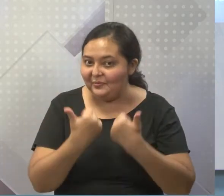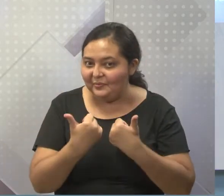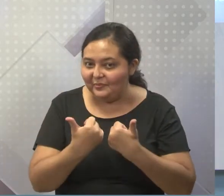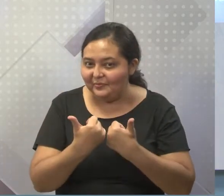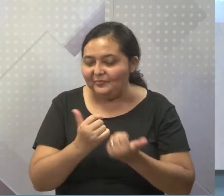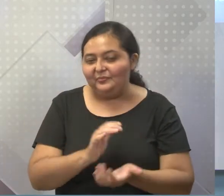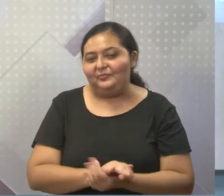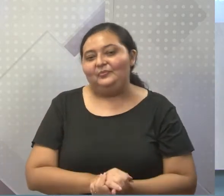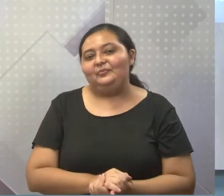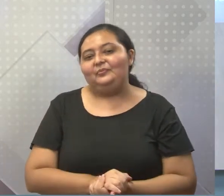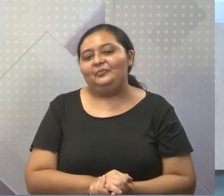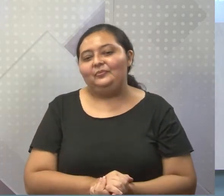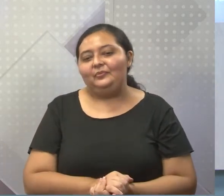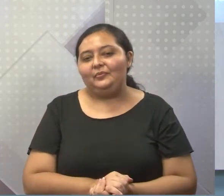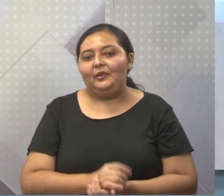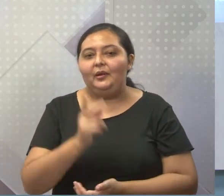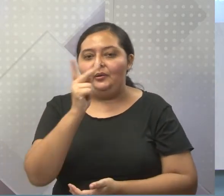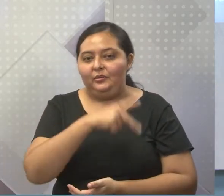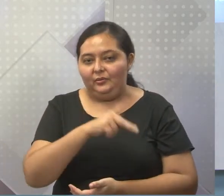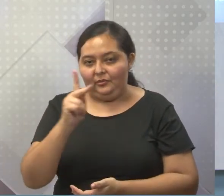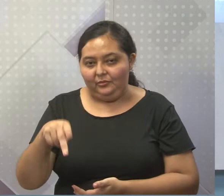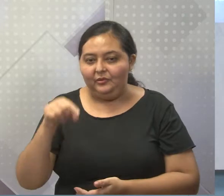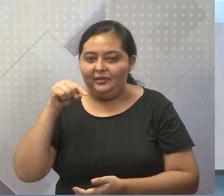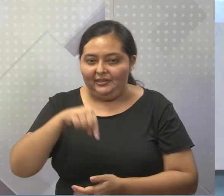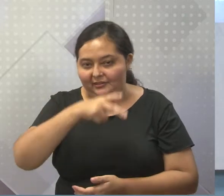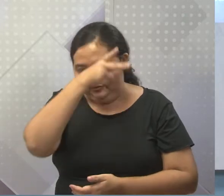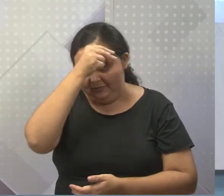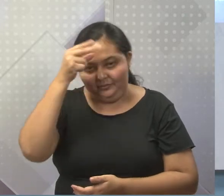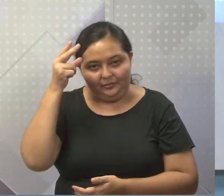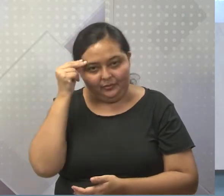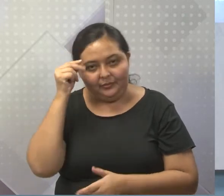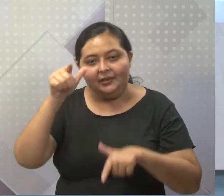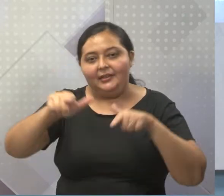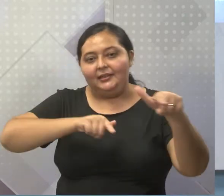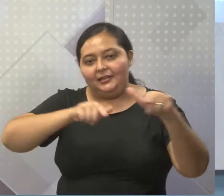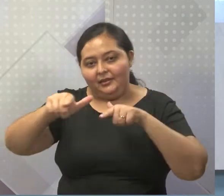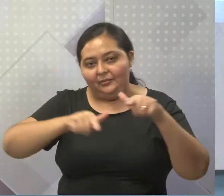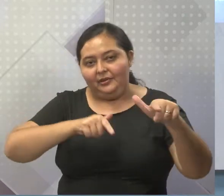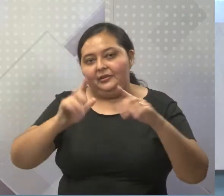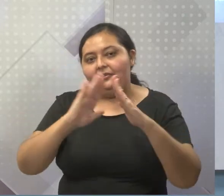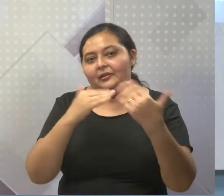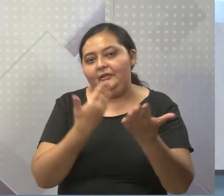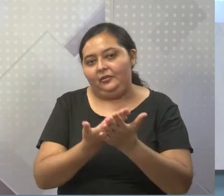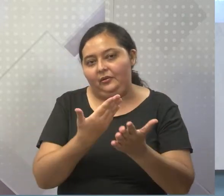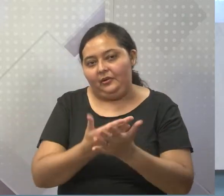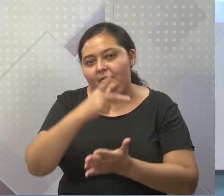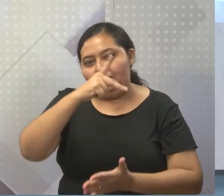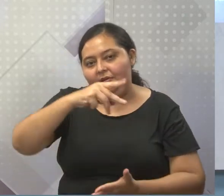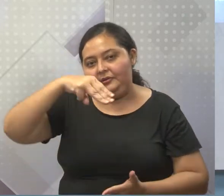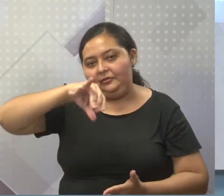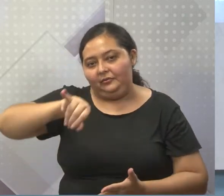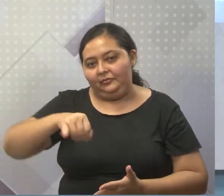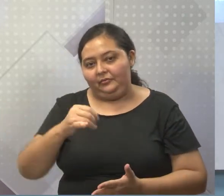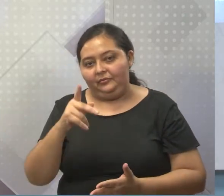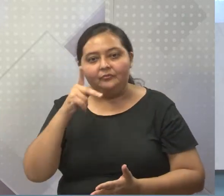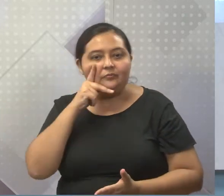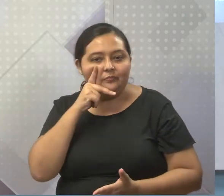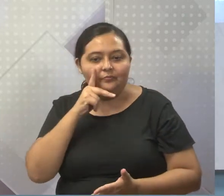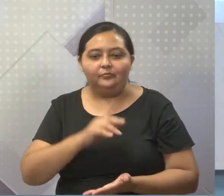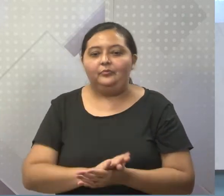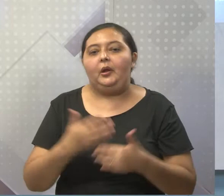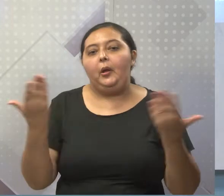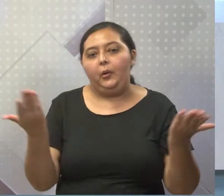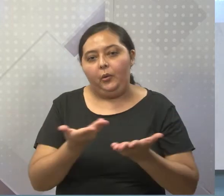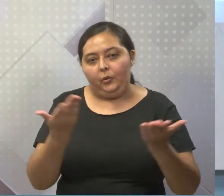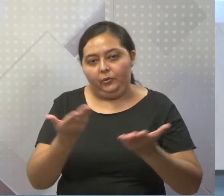Olha só, sou professor aqui da rede e trabalho na escola Presidente João Pessoa. E hoje a gente vai abordar